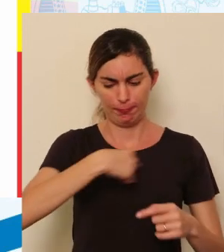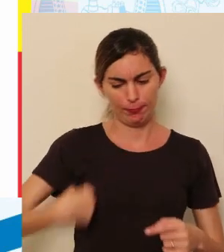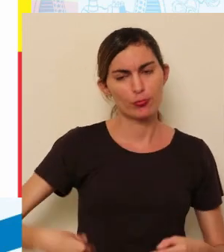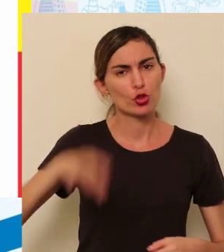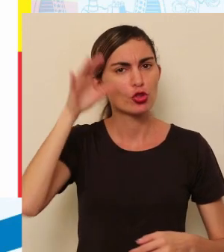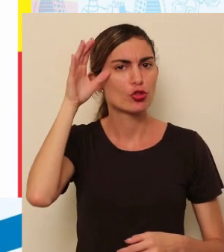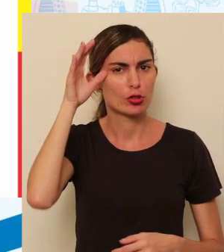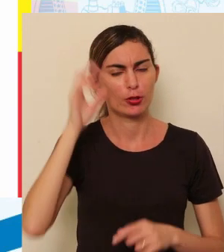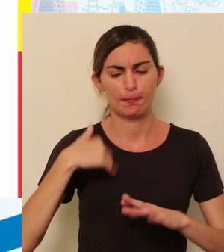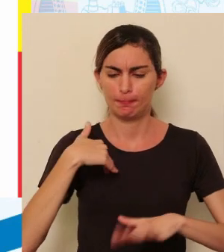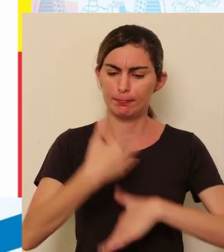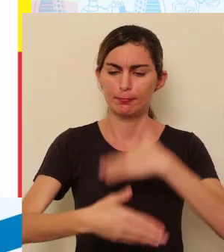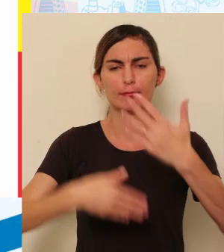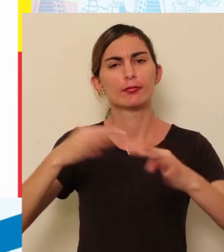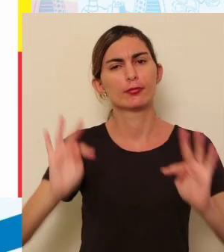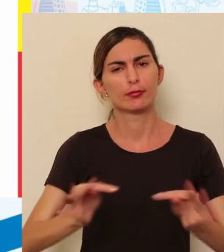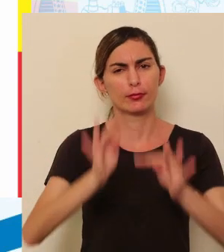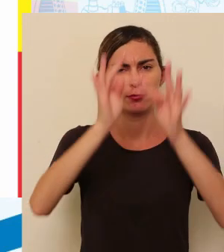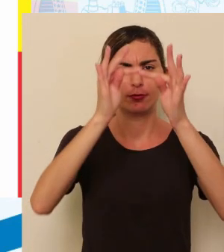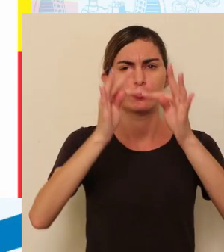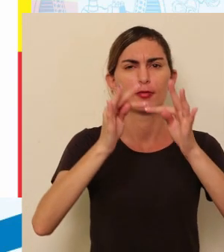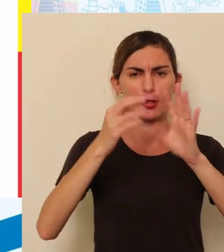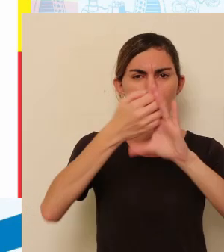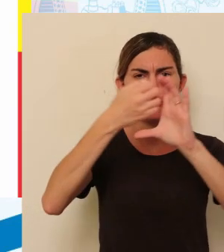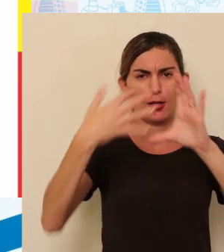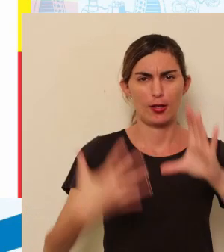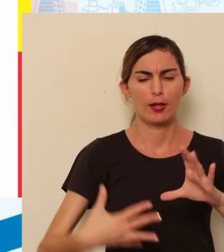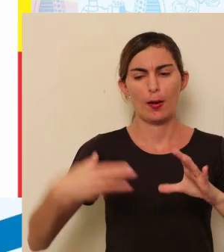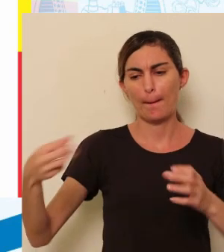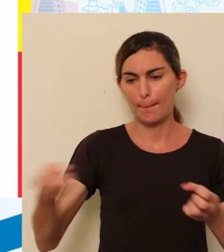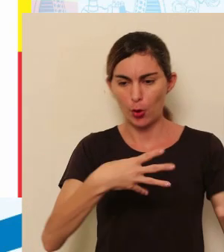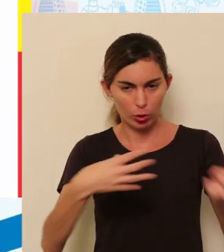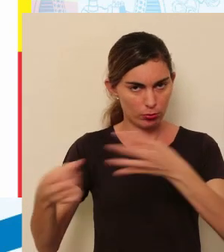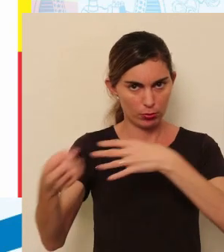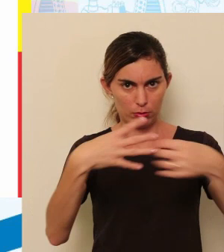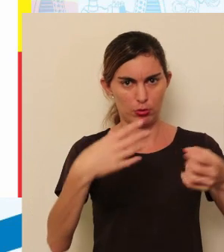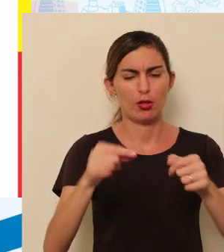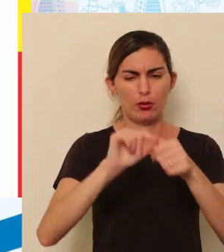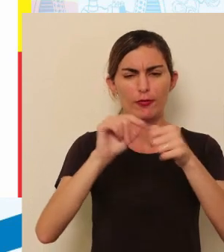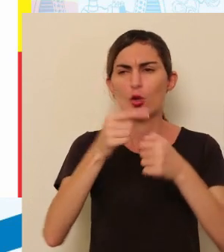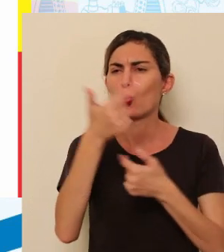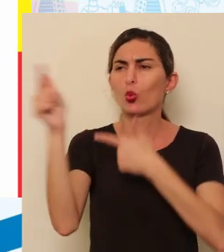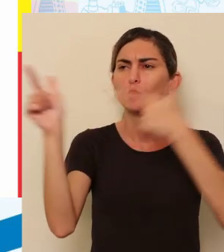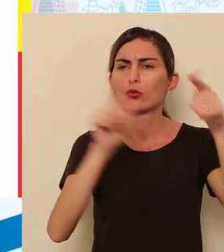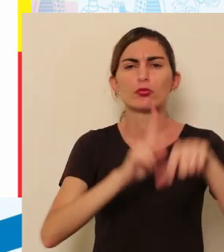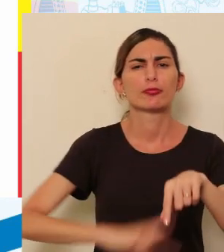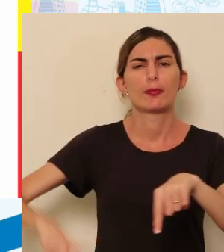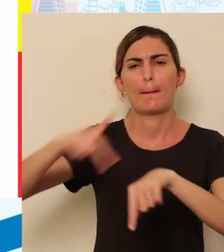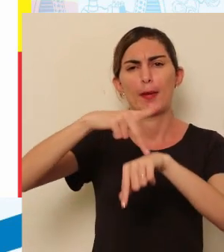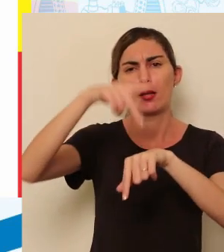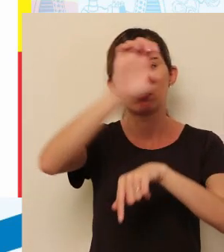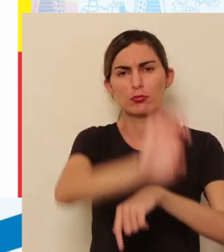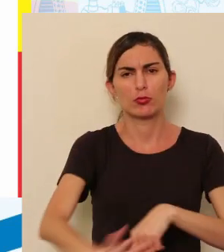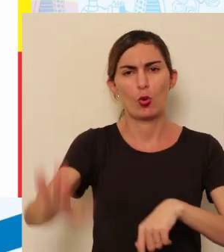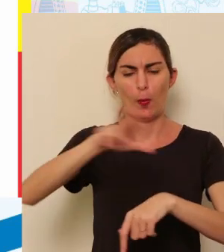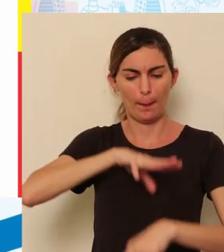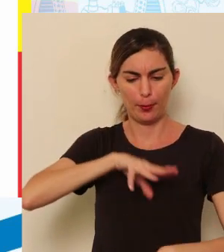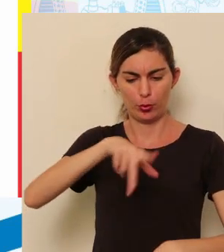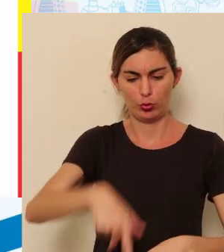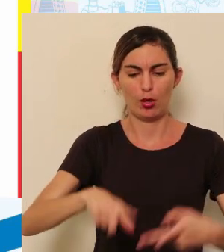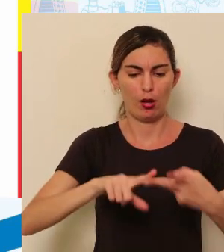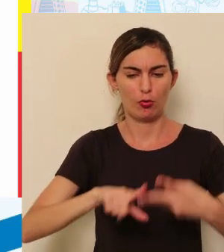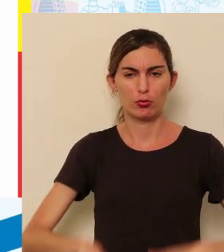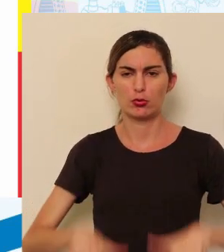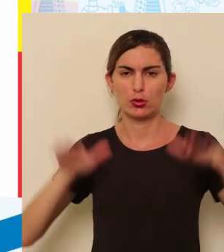da China. Foi o desenvolvimento tecnológico característico da modernidade que fez com que outras nações europeias, primeiro